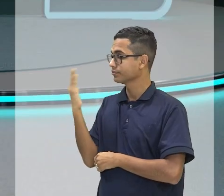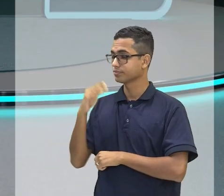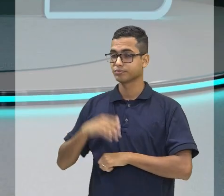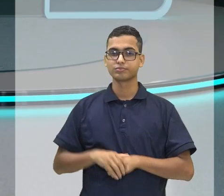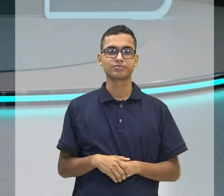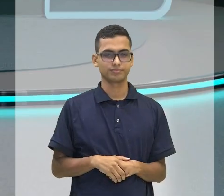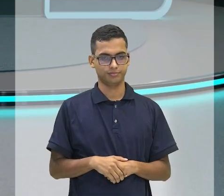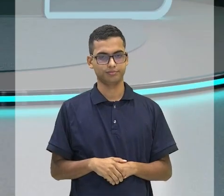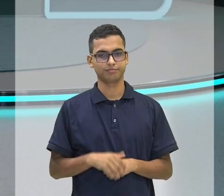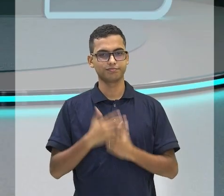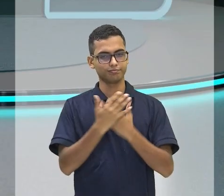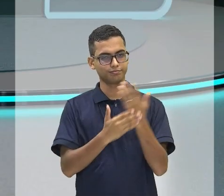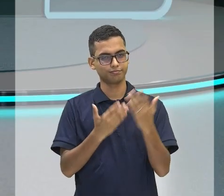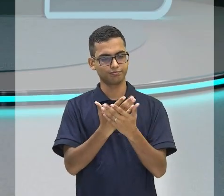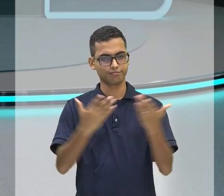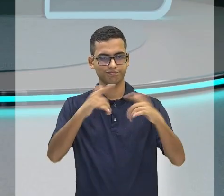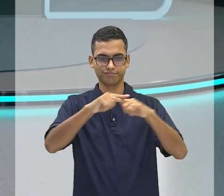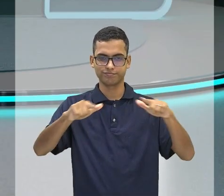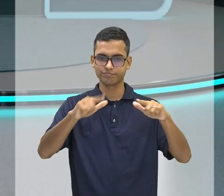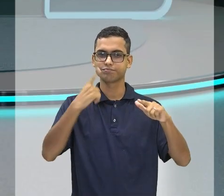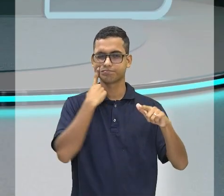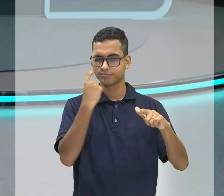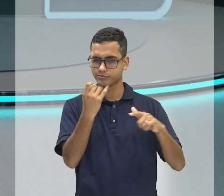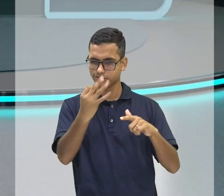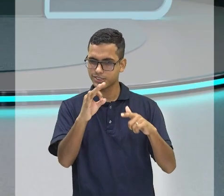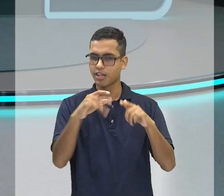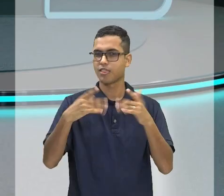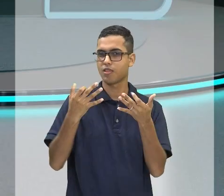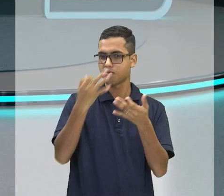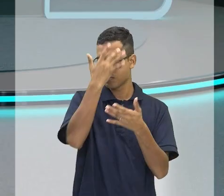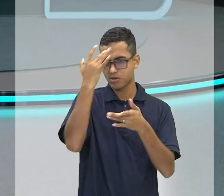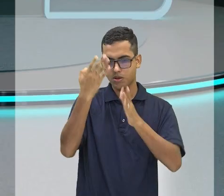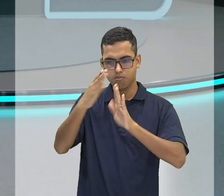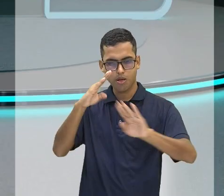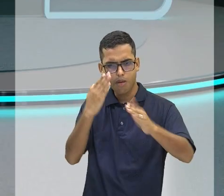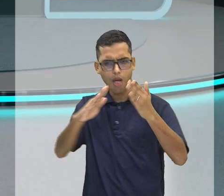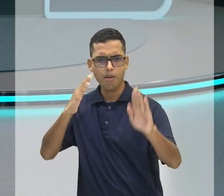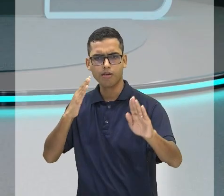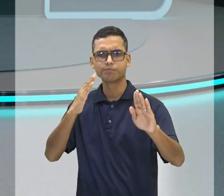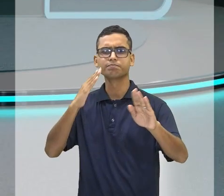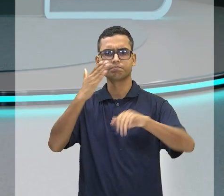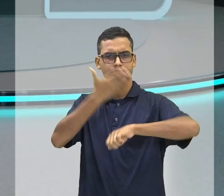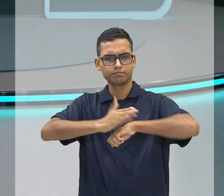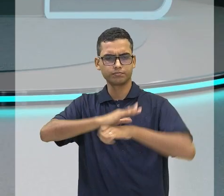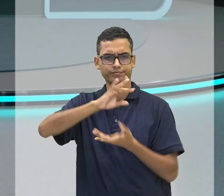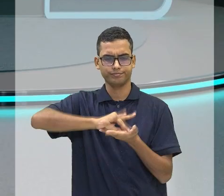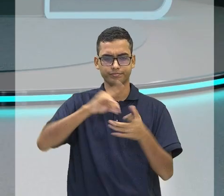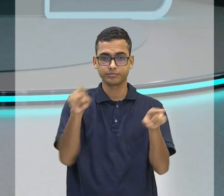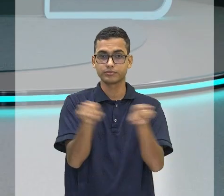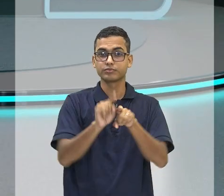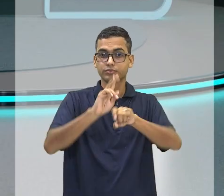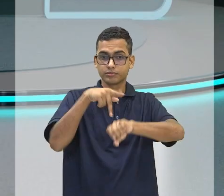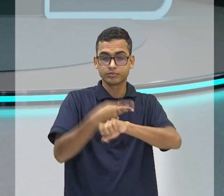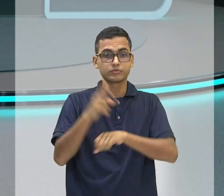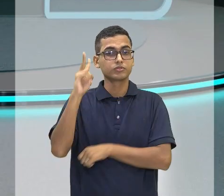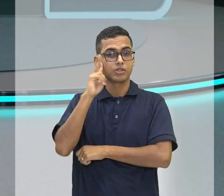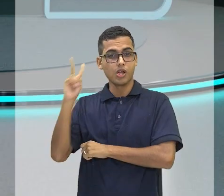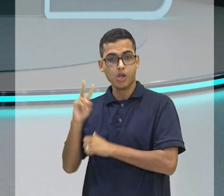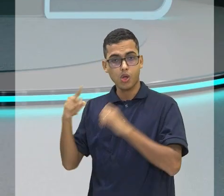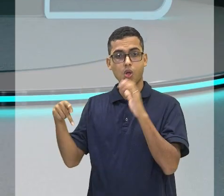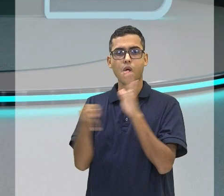de mãos vazias, bem interessante, né? Bom, prosseguindo, ao longo da história do